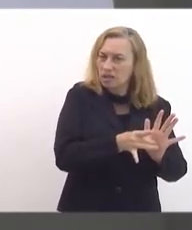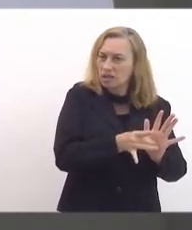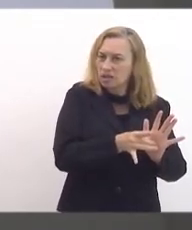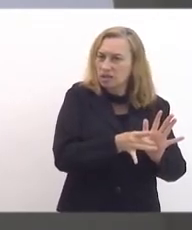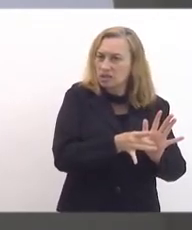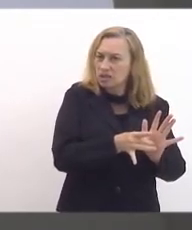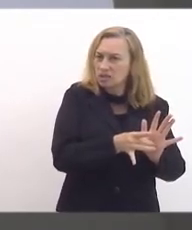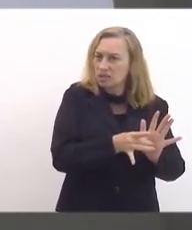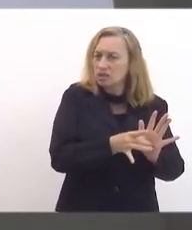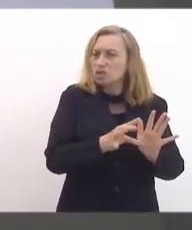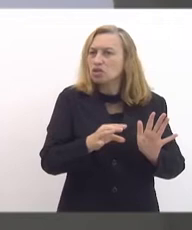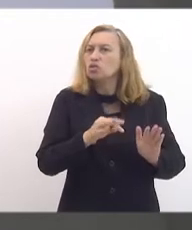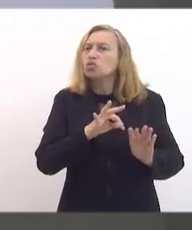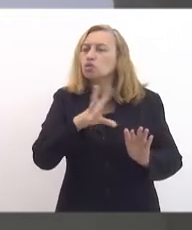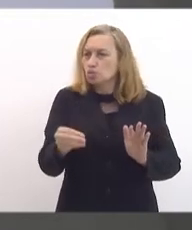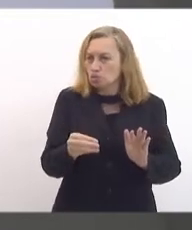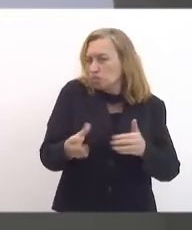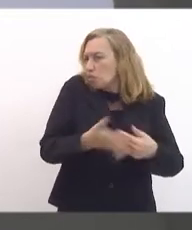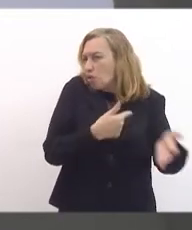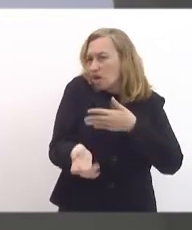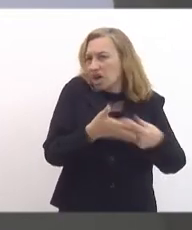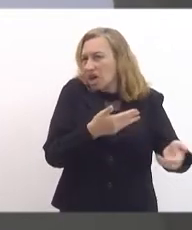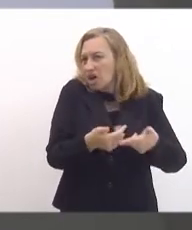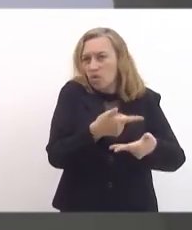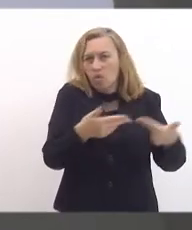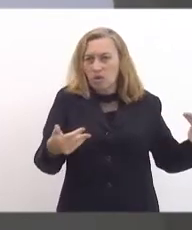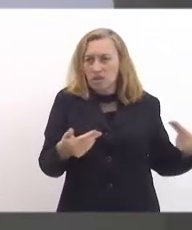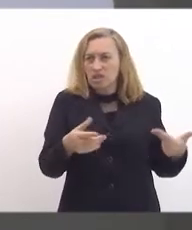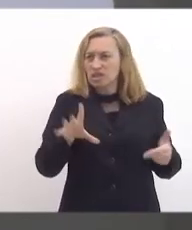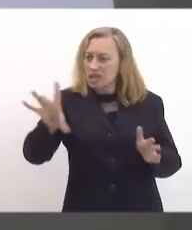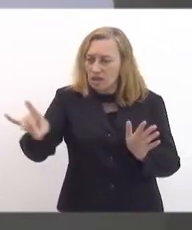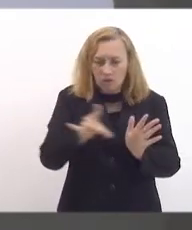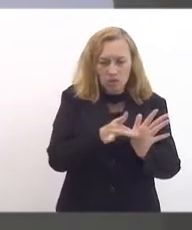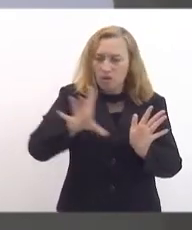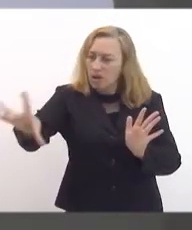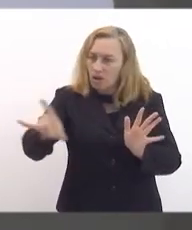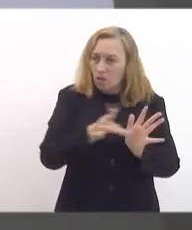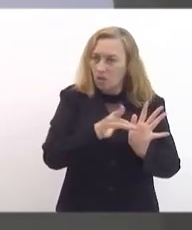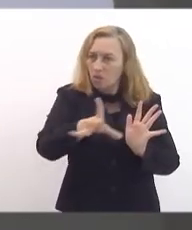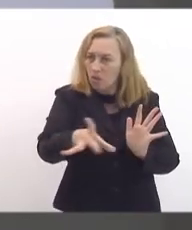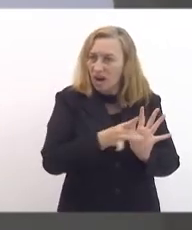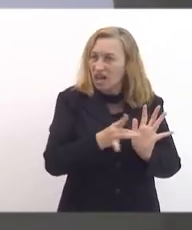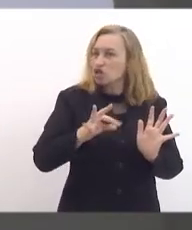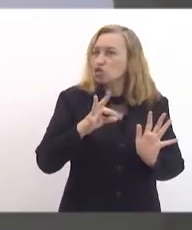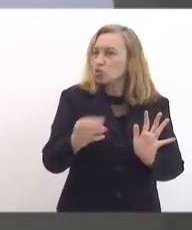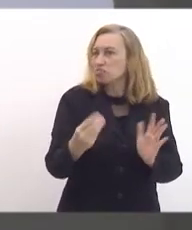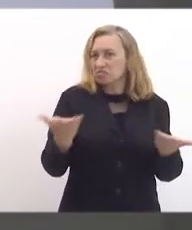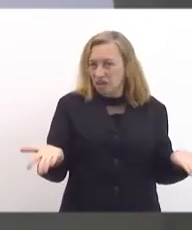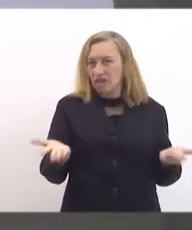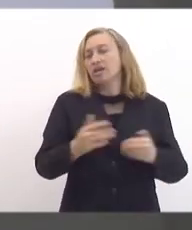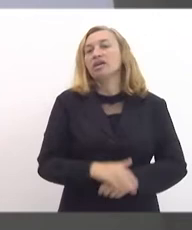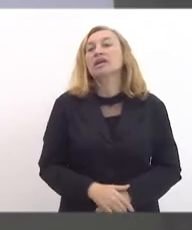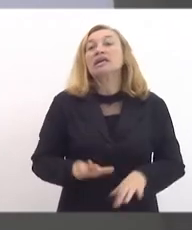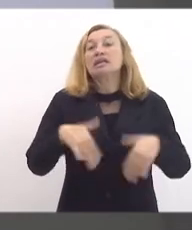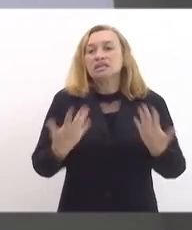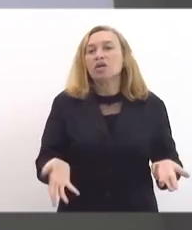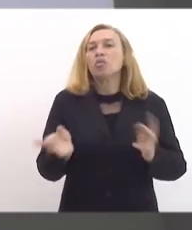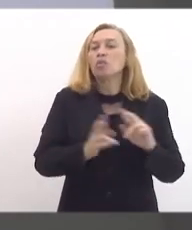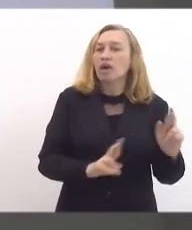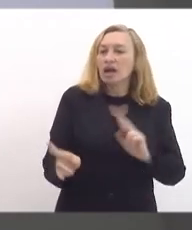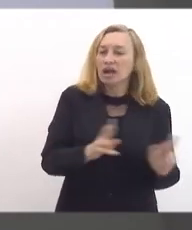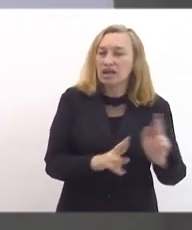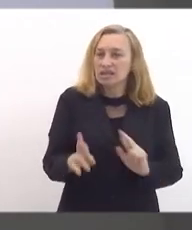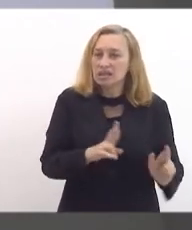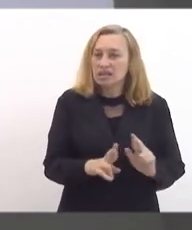meio que um cola tudo né qualquer material que eu quiser colar eu vou lá puxo essa disposição então em relação é